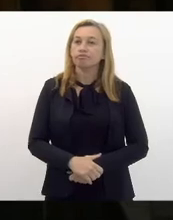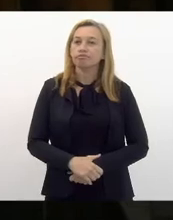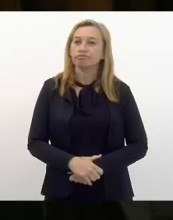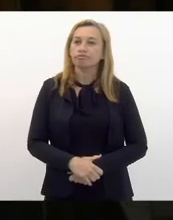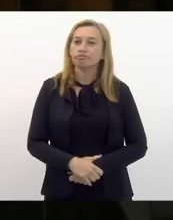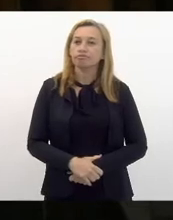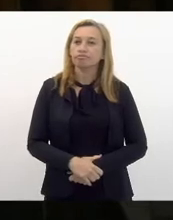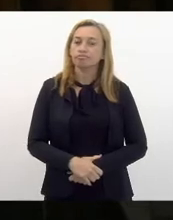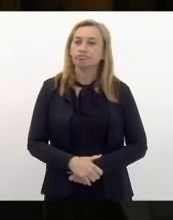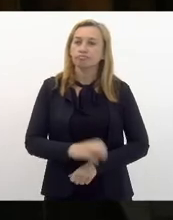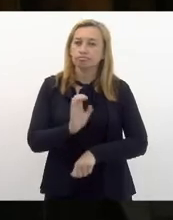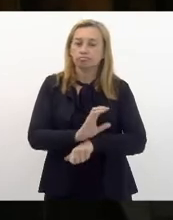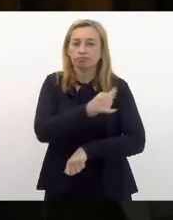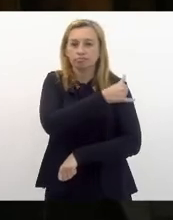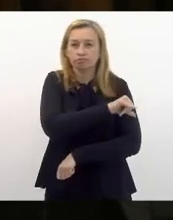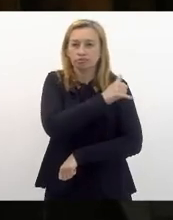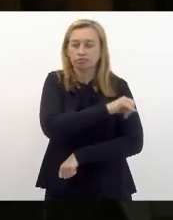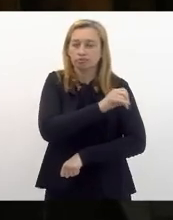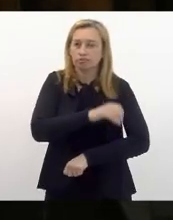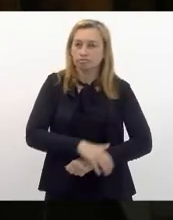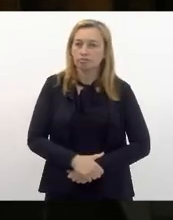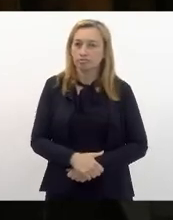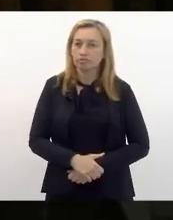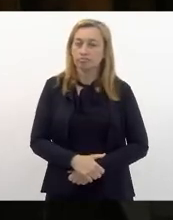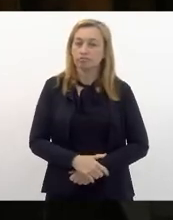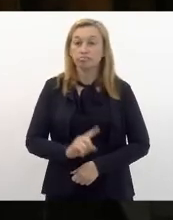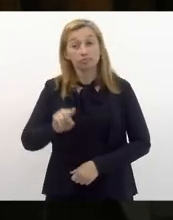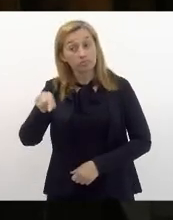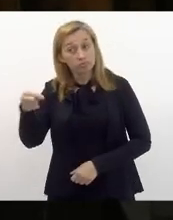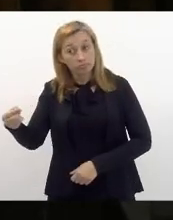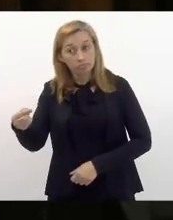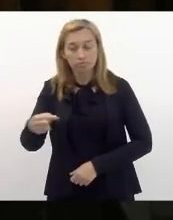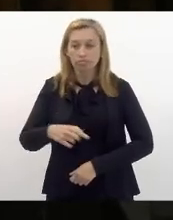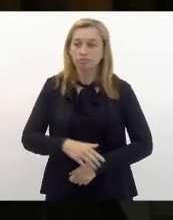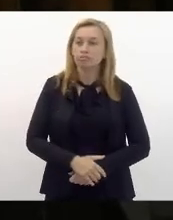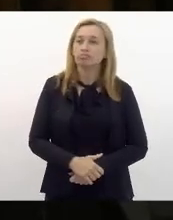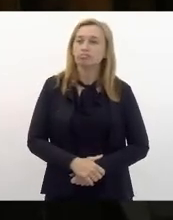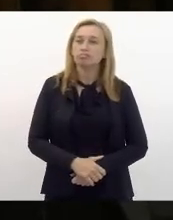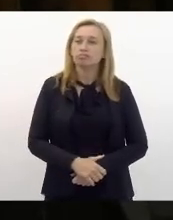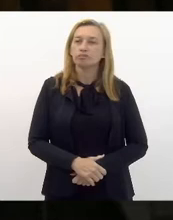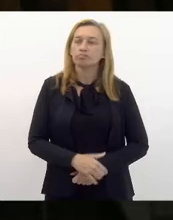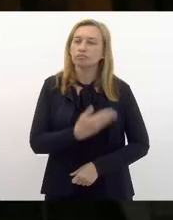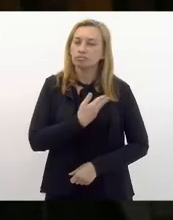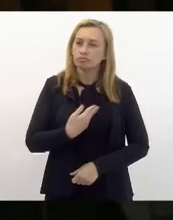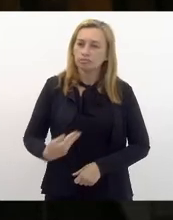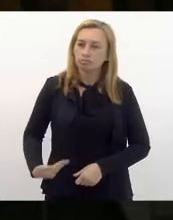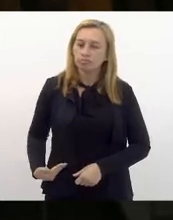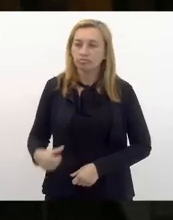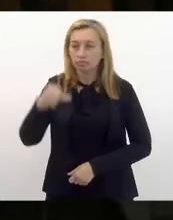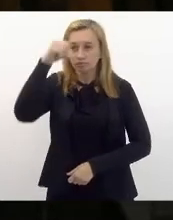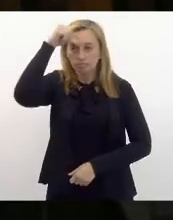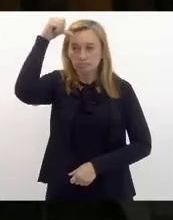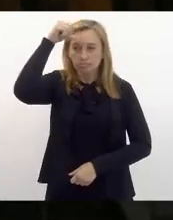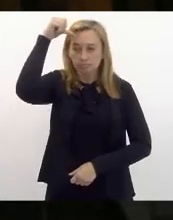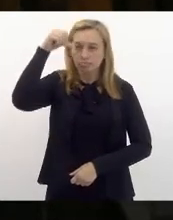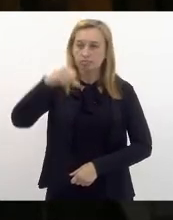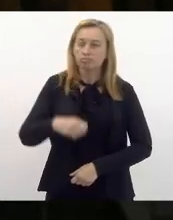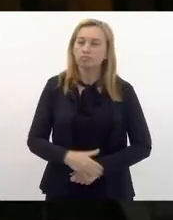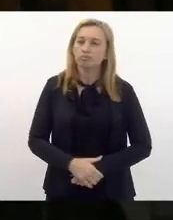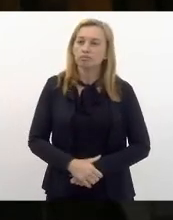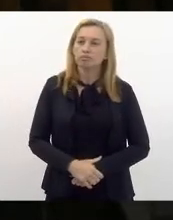e aqui no estado do Rio de Janeiro de outro lado o governador Cláudio